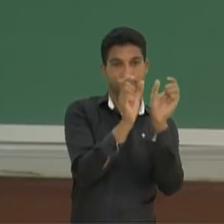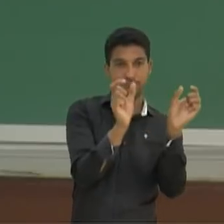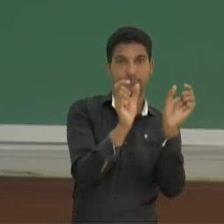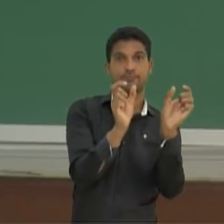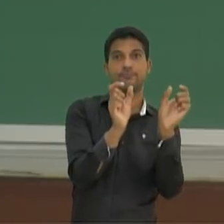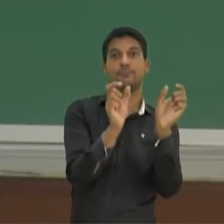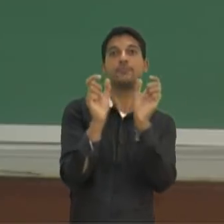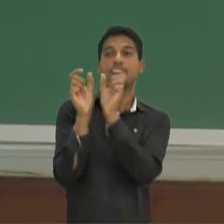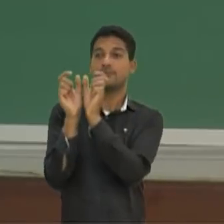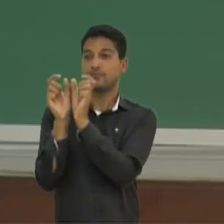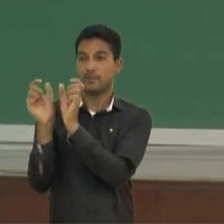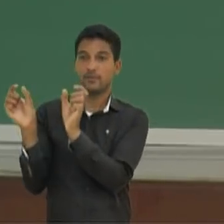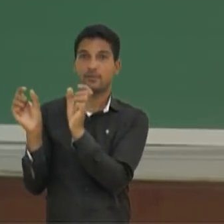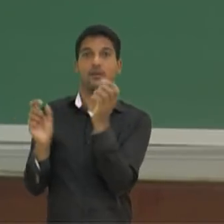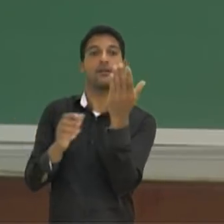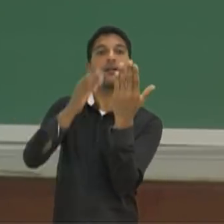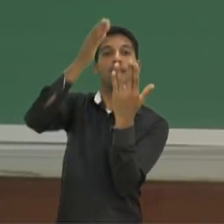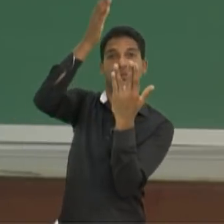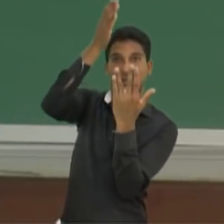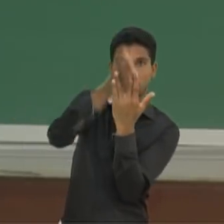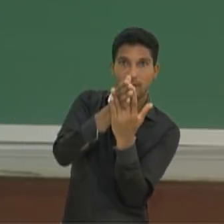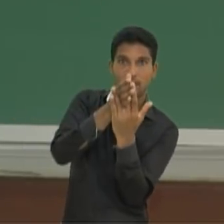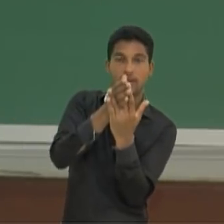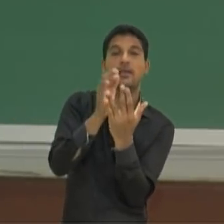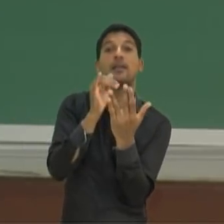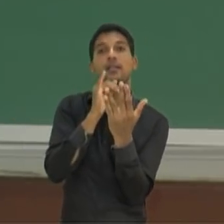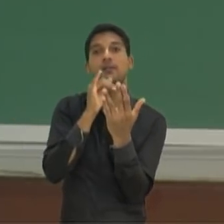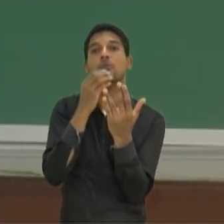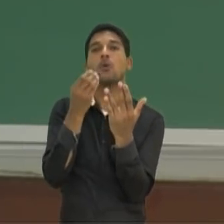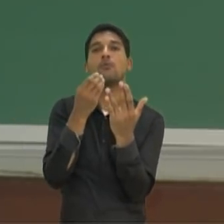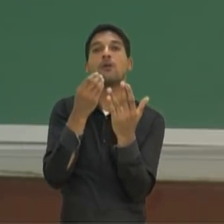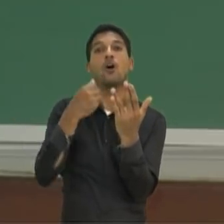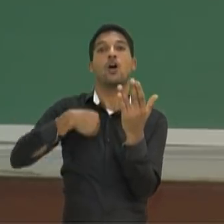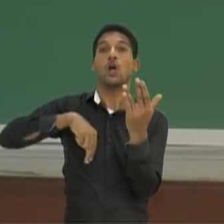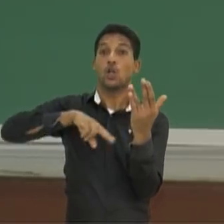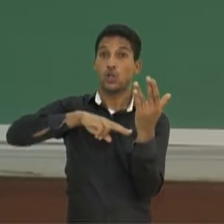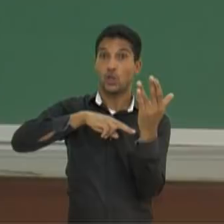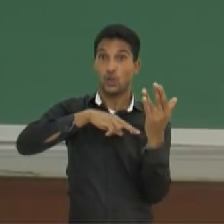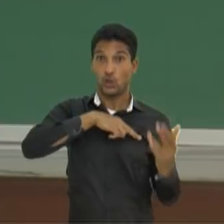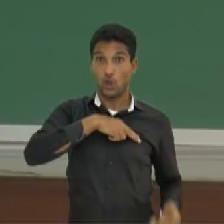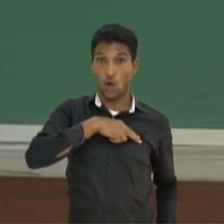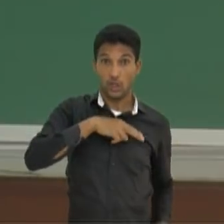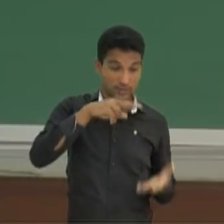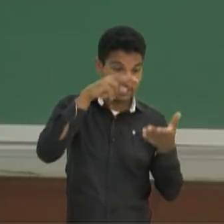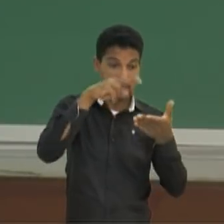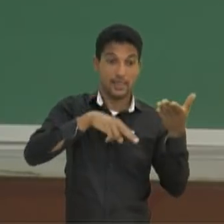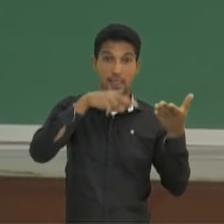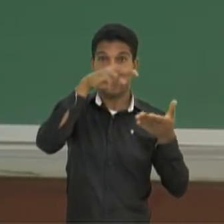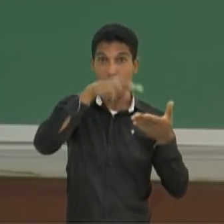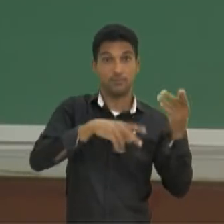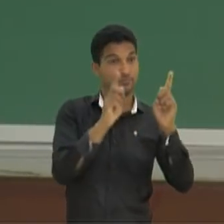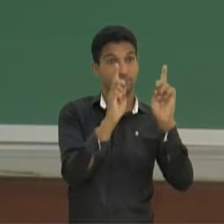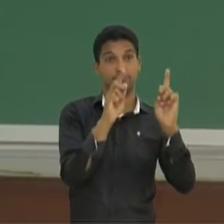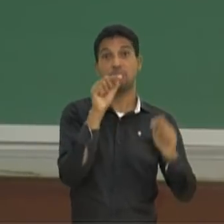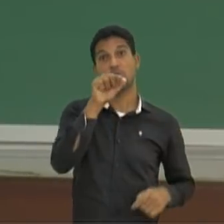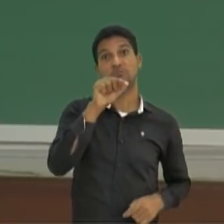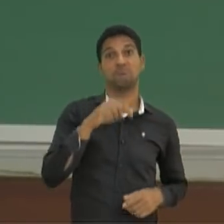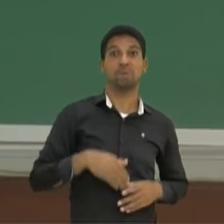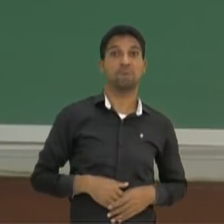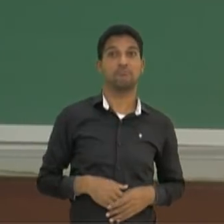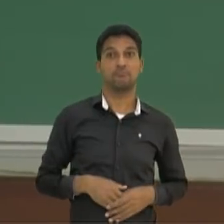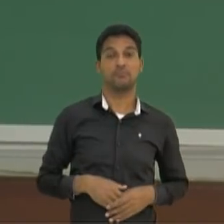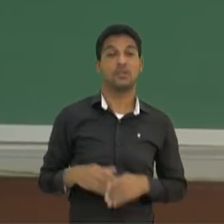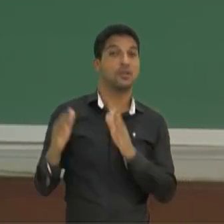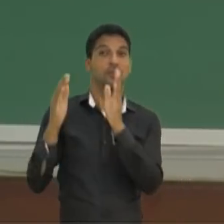essa frase, eu poderia fazer assim: nós lemos, ponto. Nós fazemos os exercícios, ponto. Para